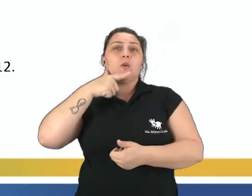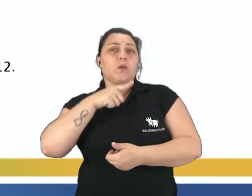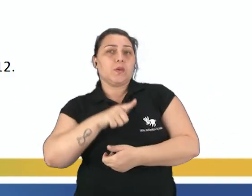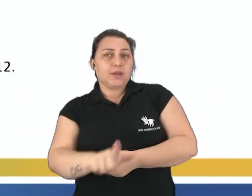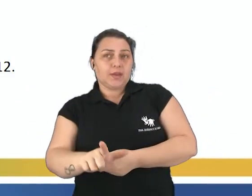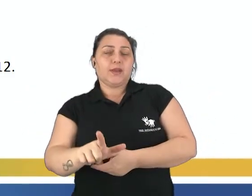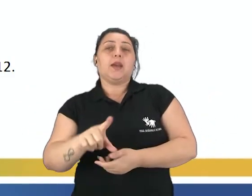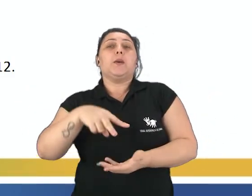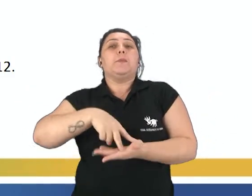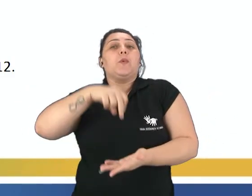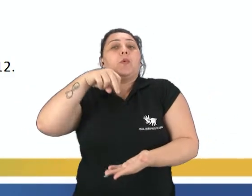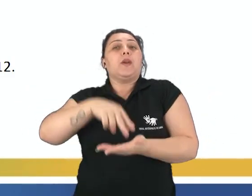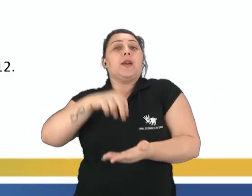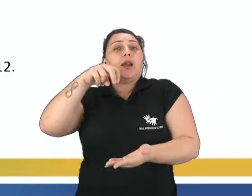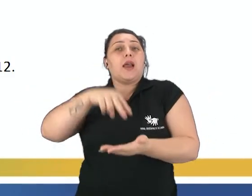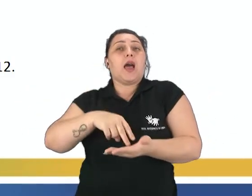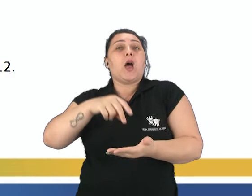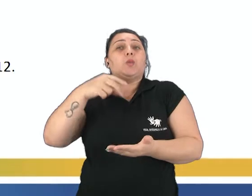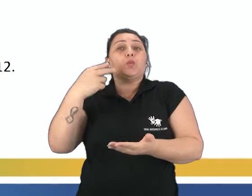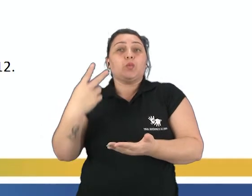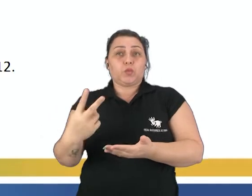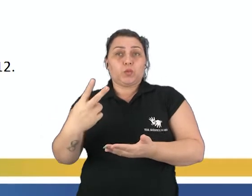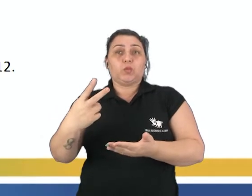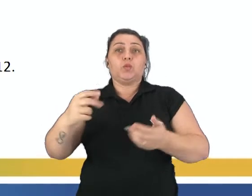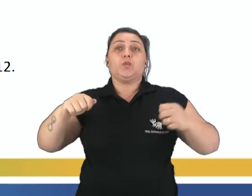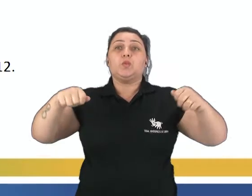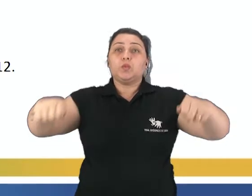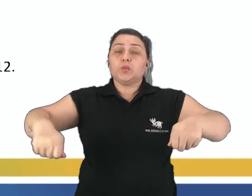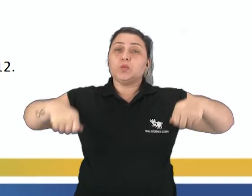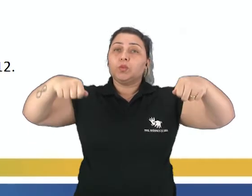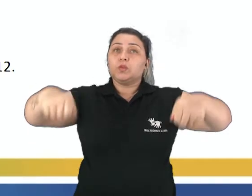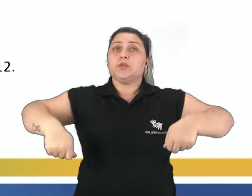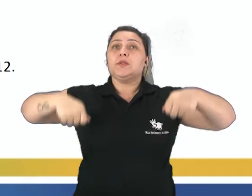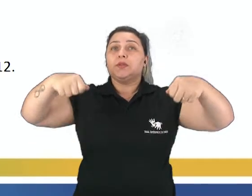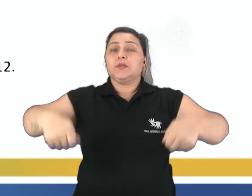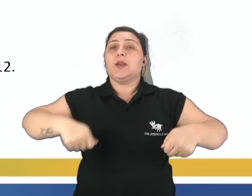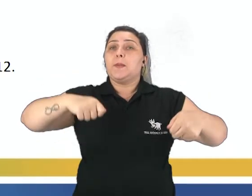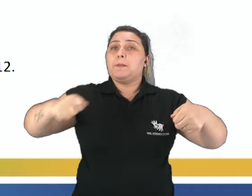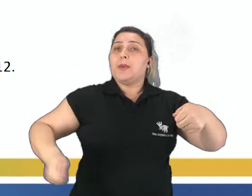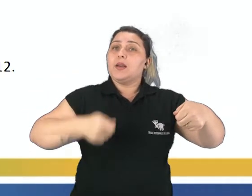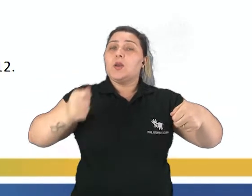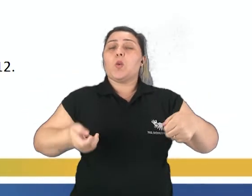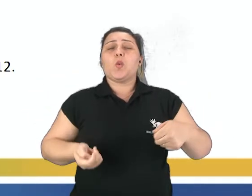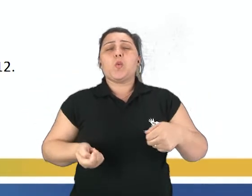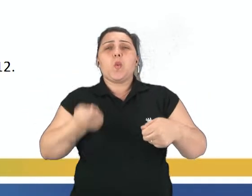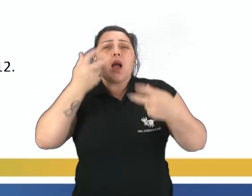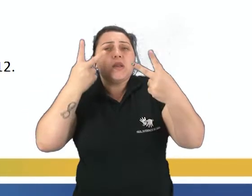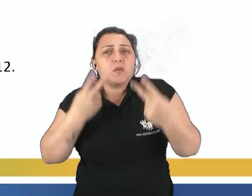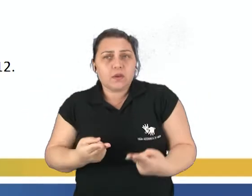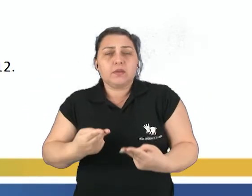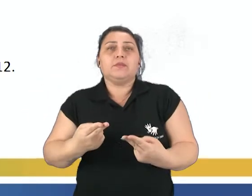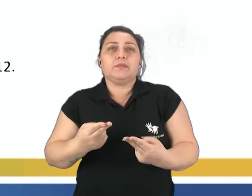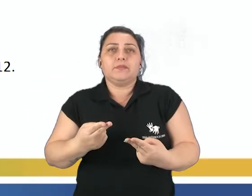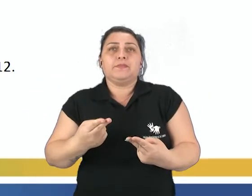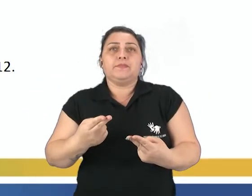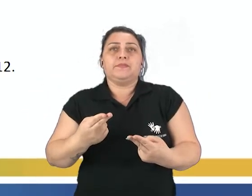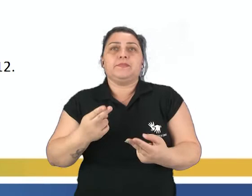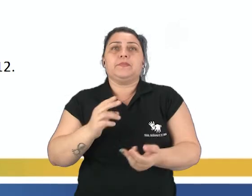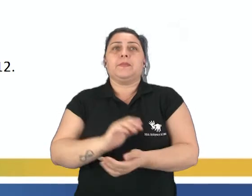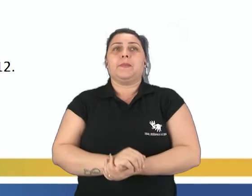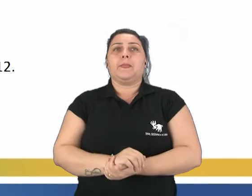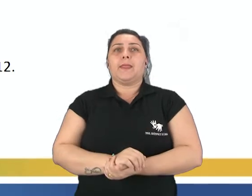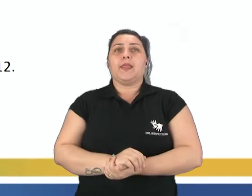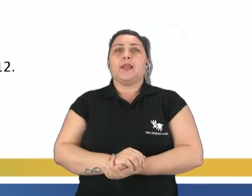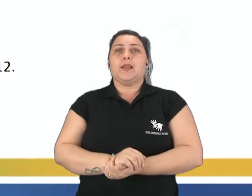conseguem pular 2 cordas quando são batidas quase ao mesmo tempo, Aqui nós